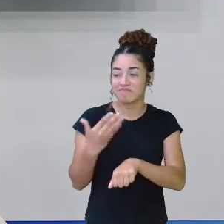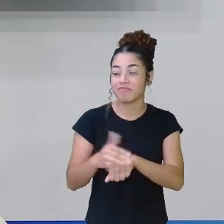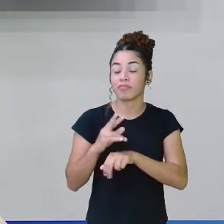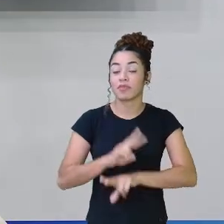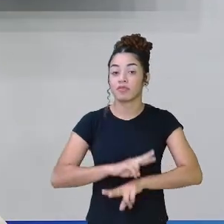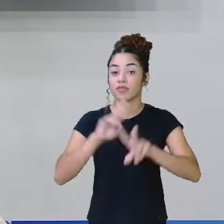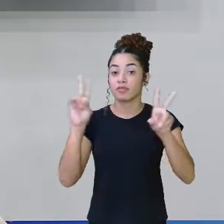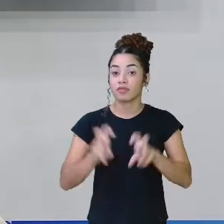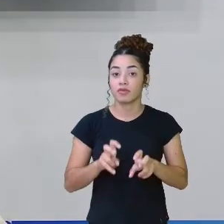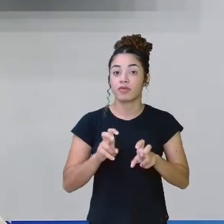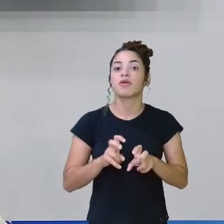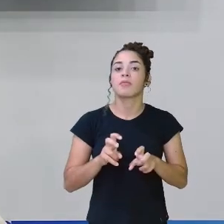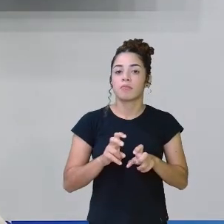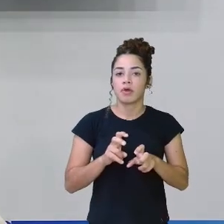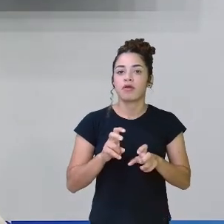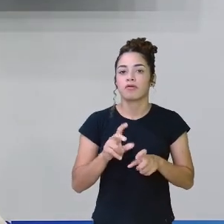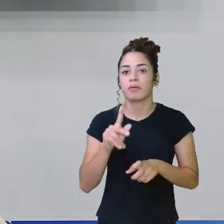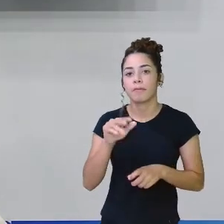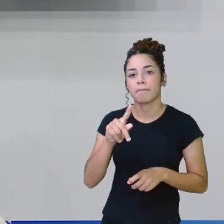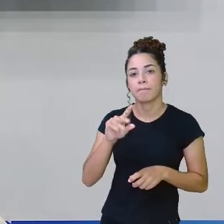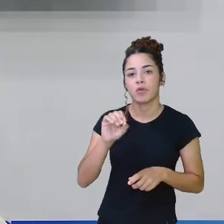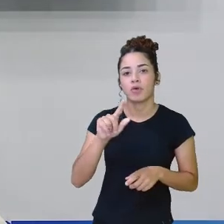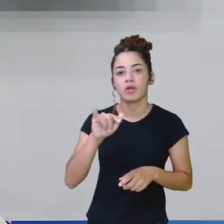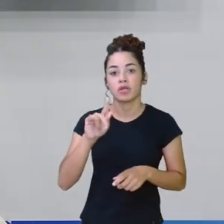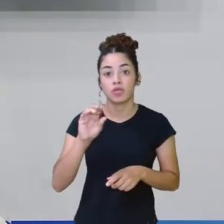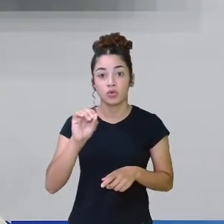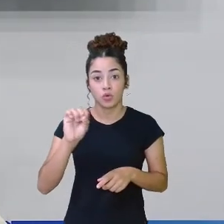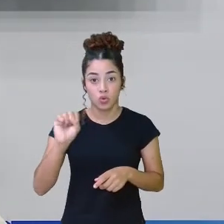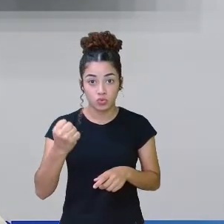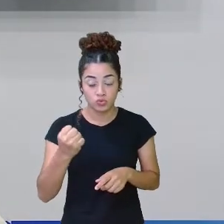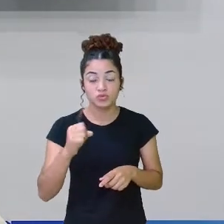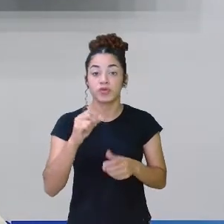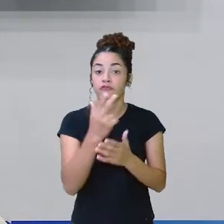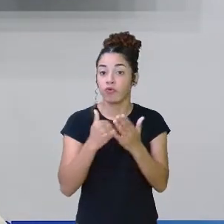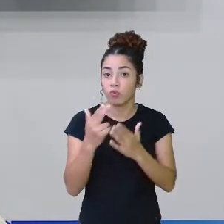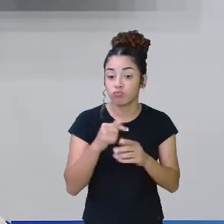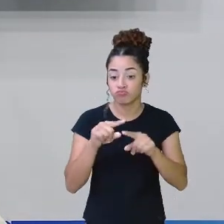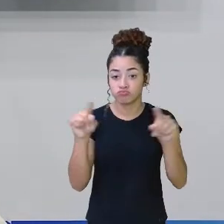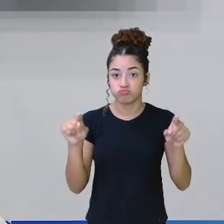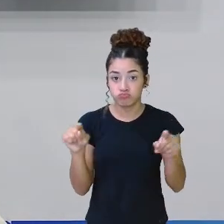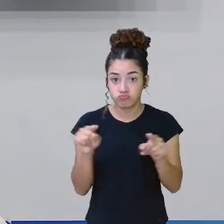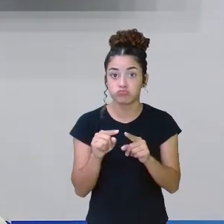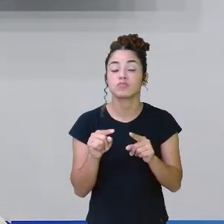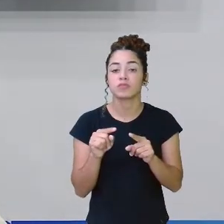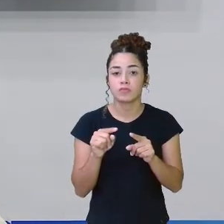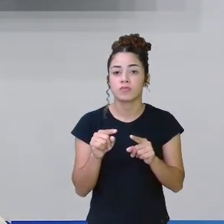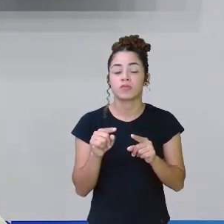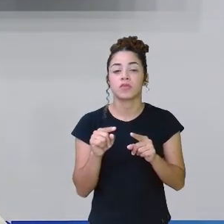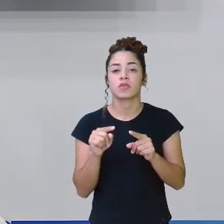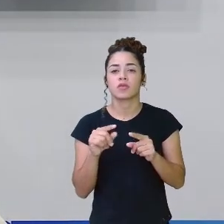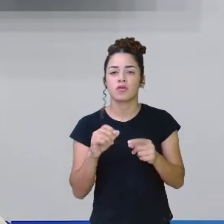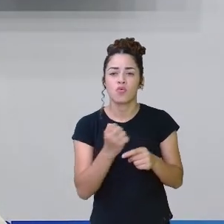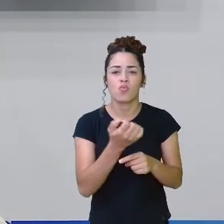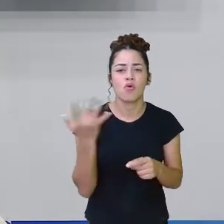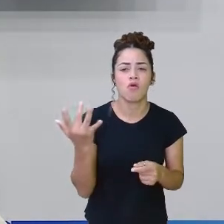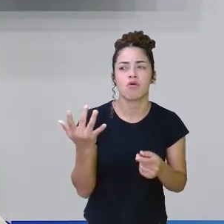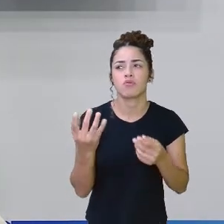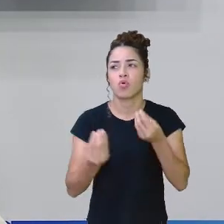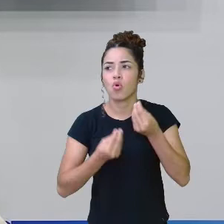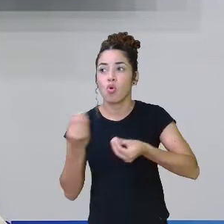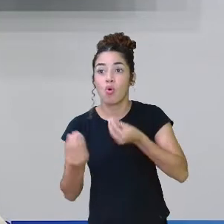sobre essa questão dos polígonos, das figuras planas. Vocês vão perceber como